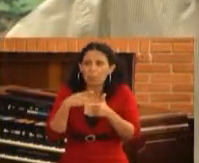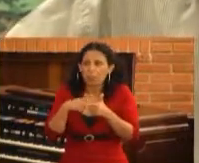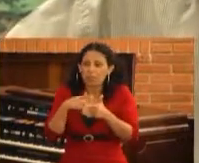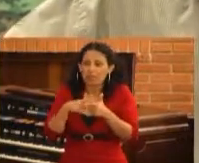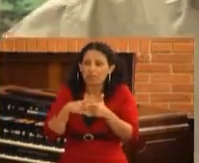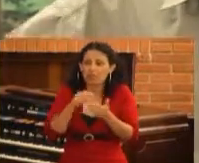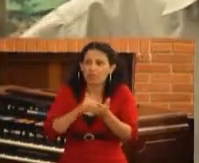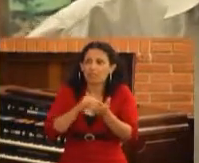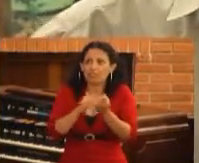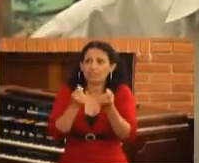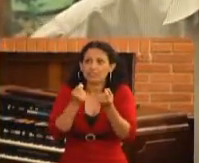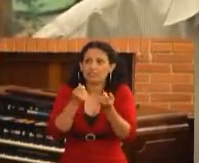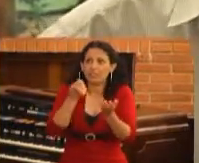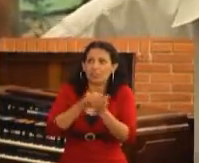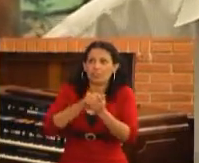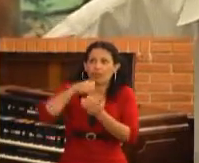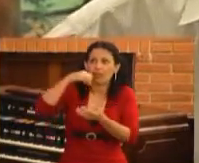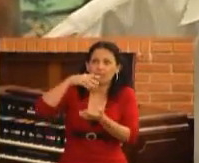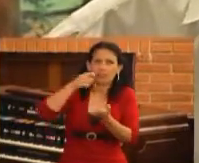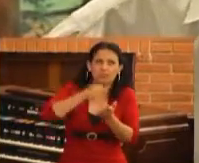Você viu que eu chamei probleminha?